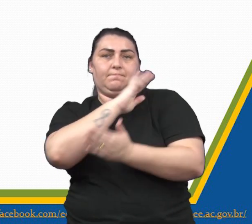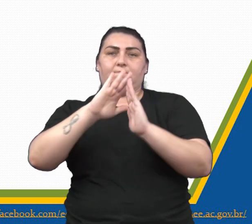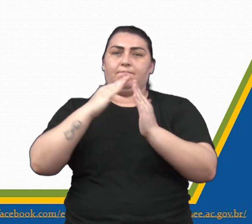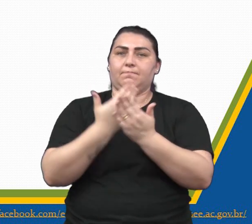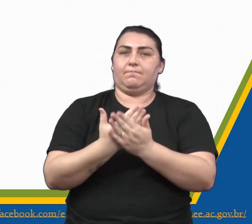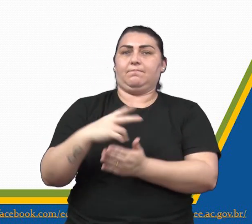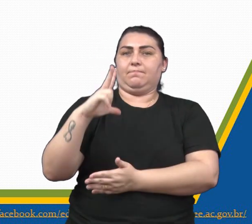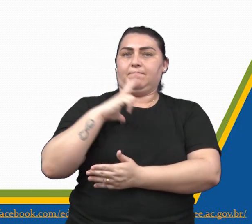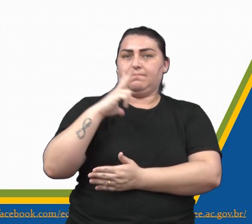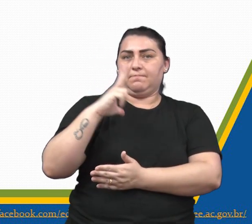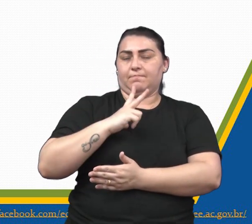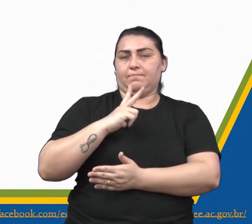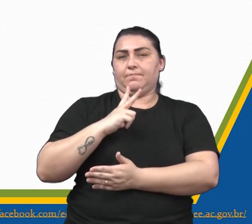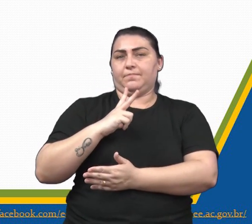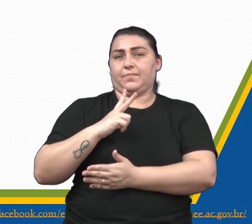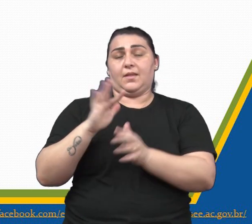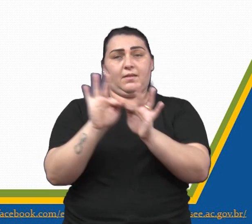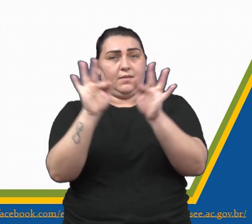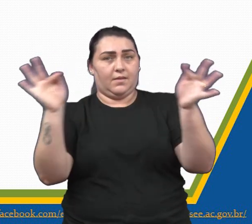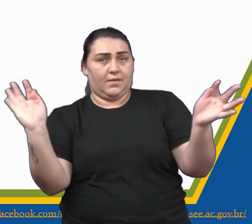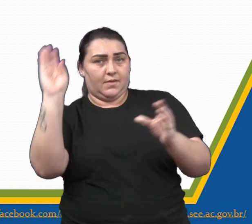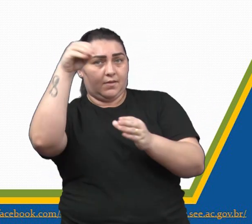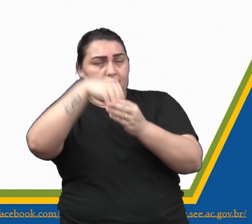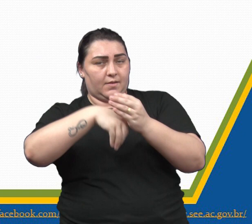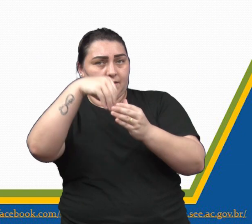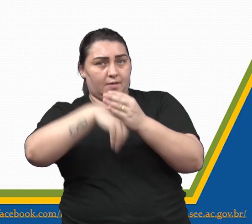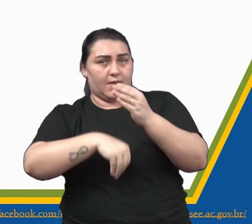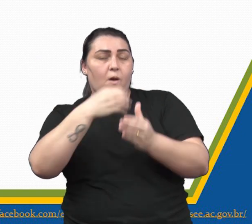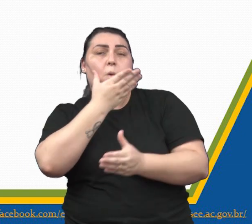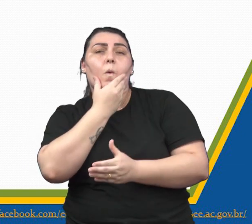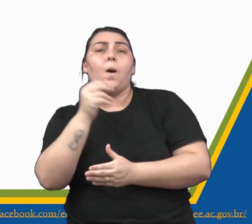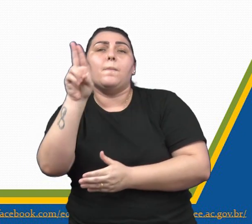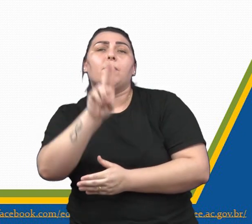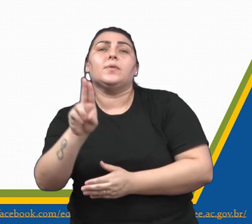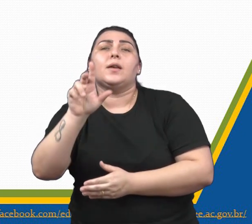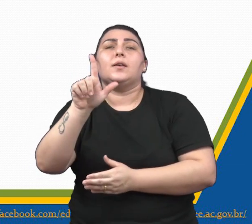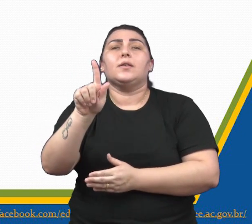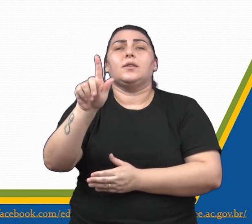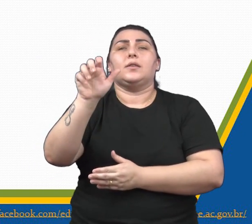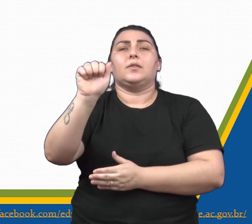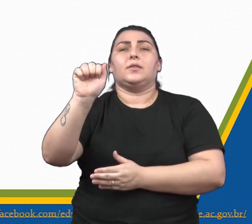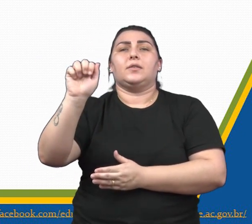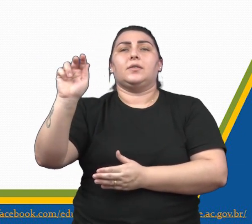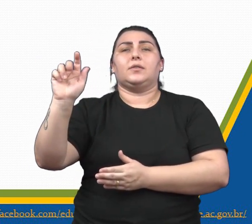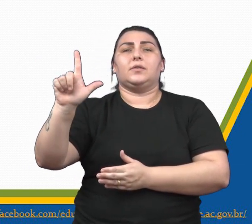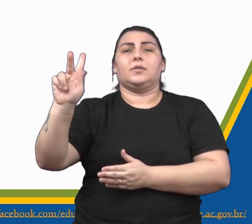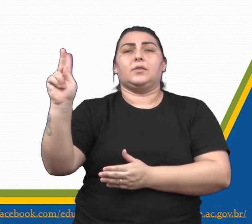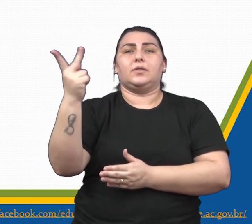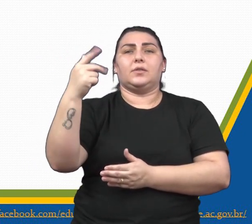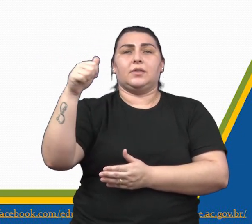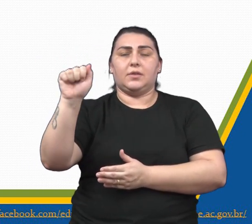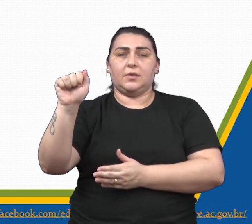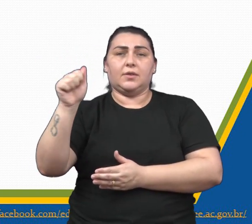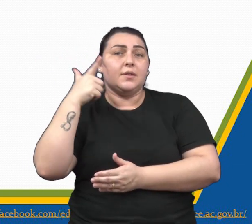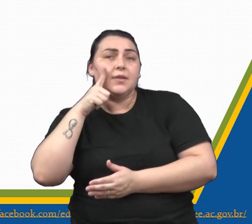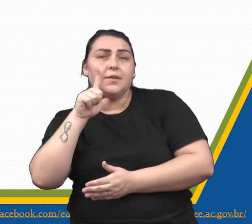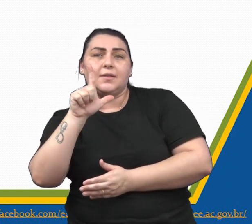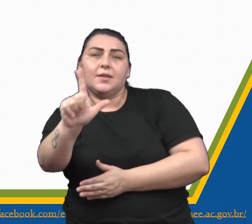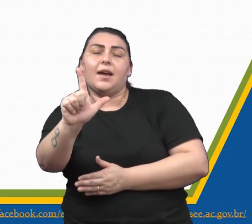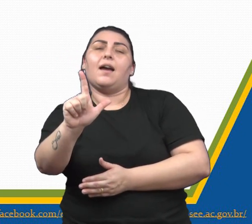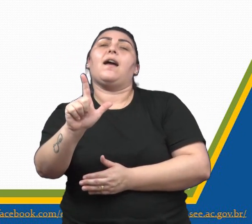particular. Ao afirmar essa frase, Greito usou o verbo ganhar, indicando que a ação foi realizada